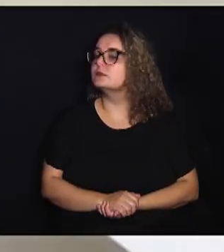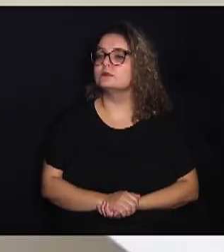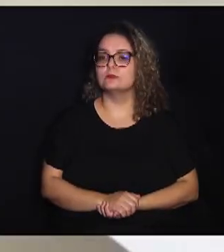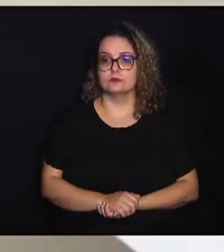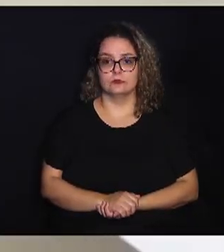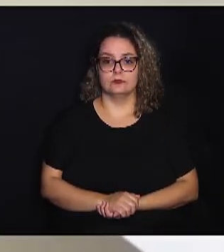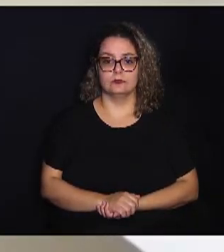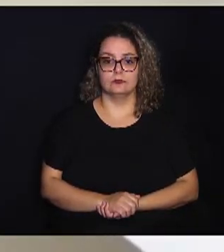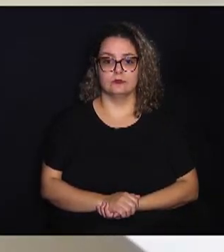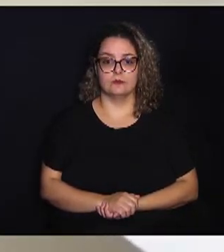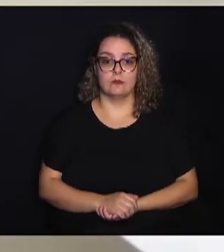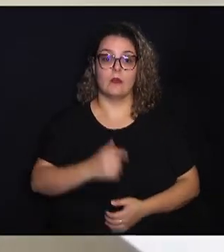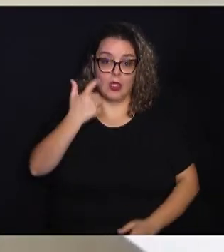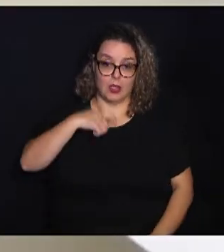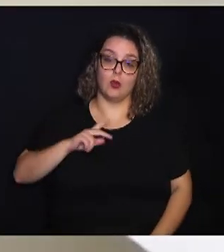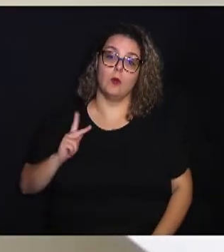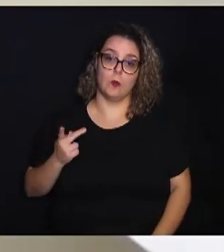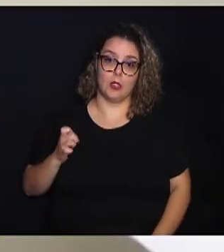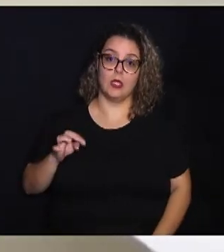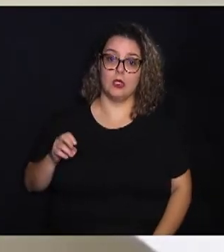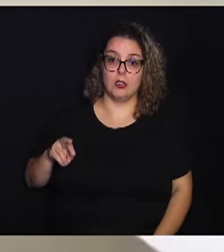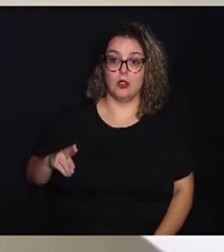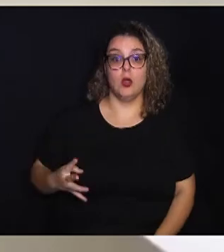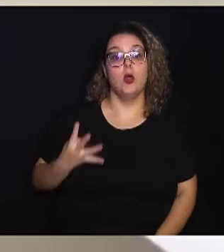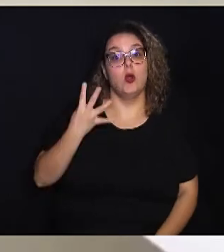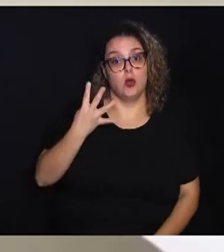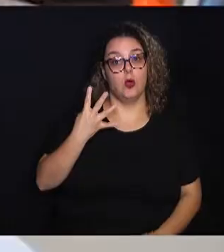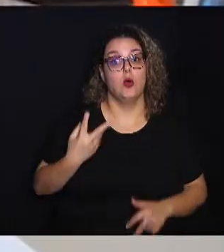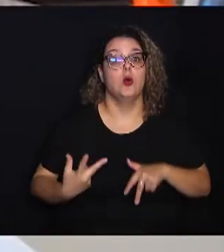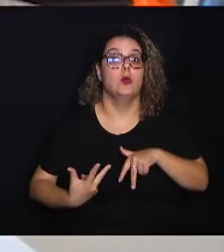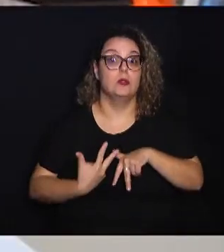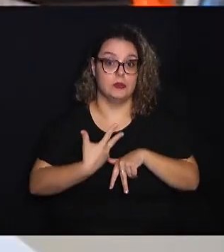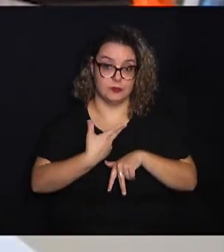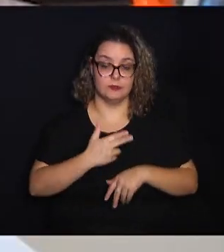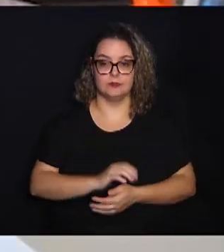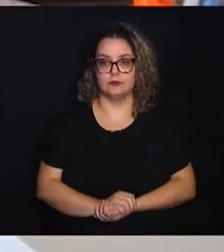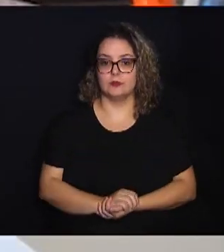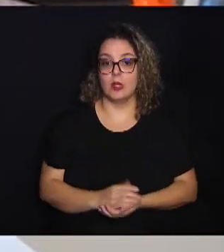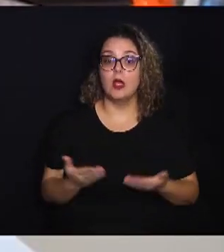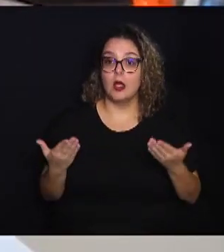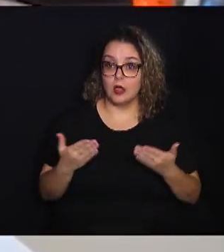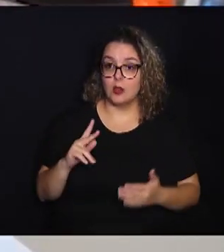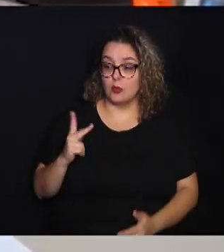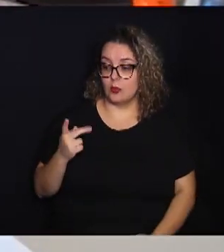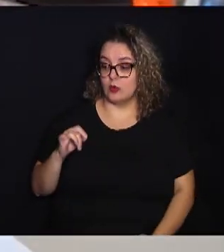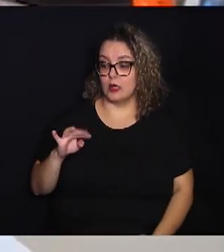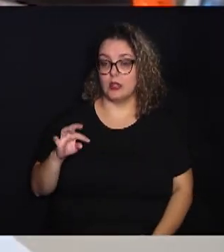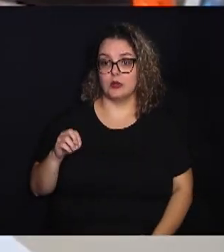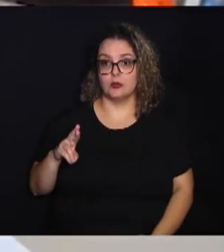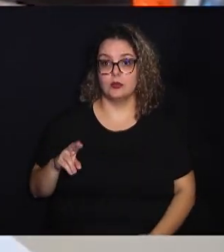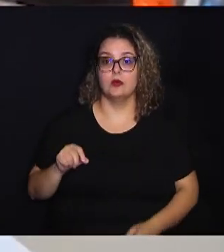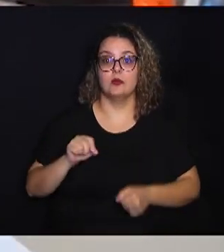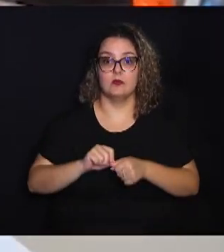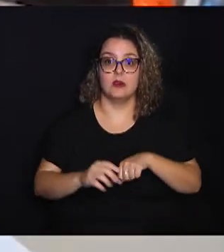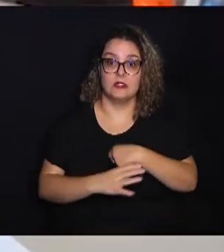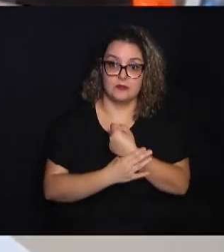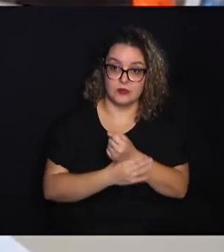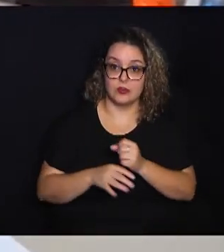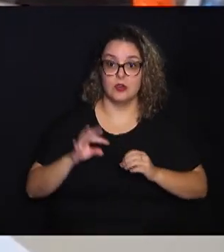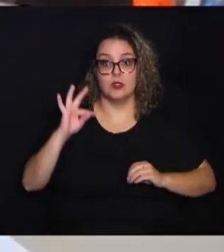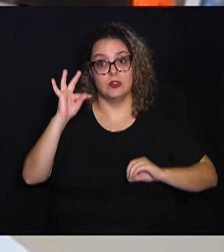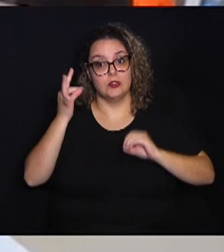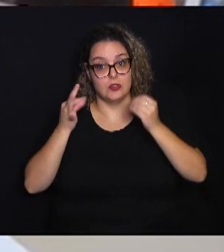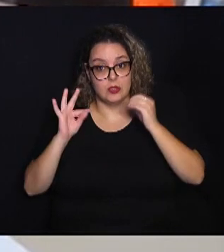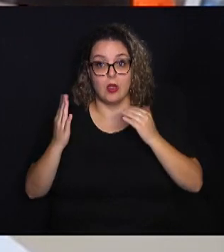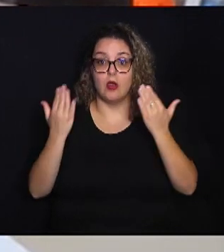Então, eu fiz 4 cirurgias. Atualmente o Heitor faz físio, TO,